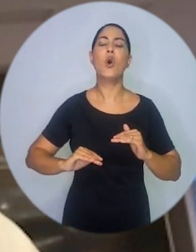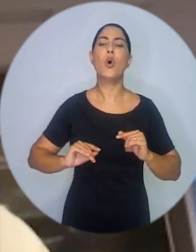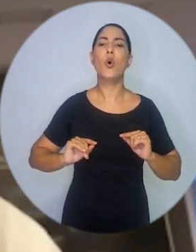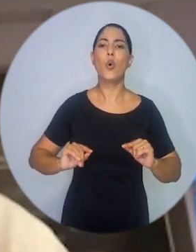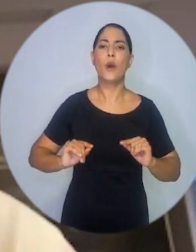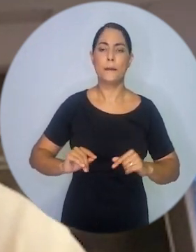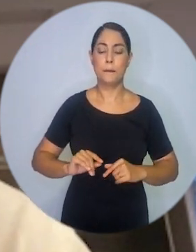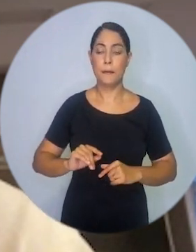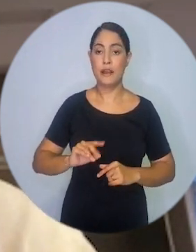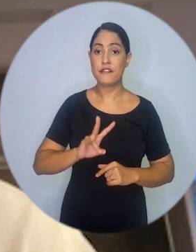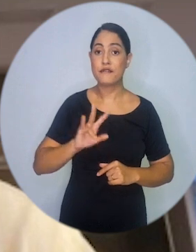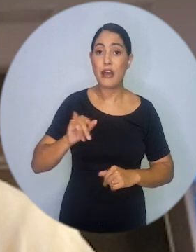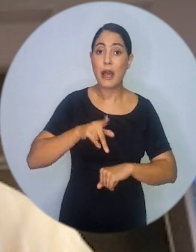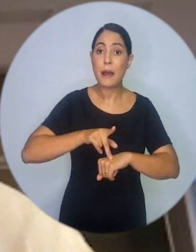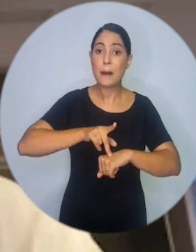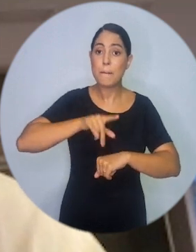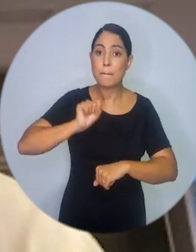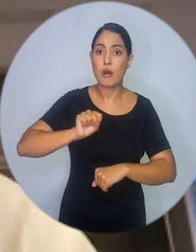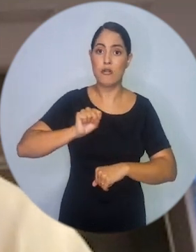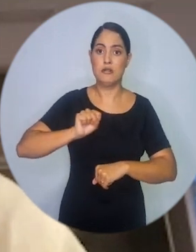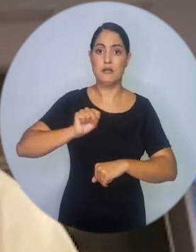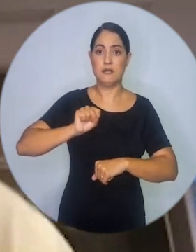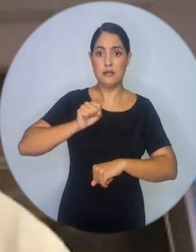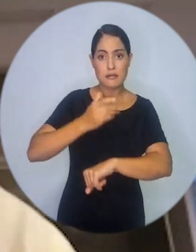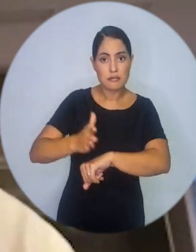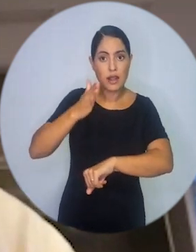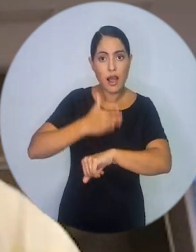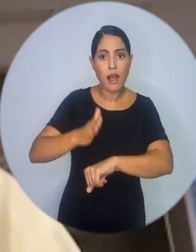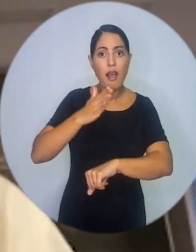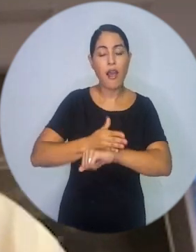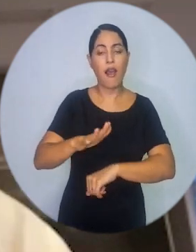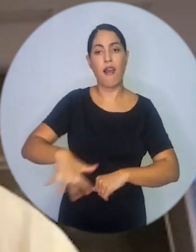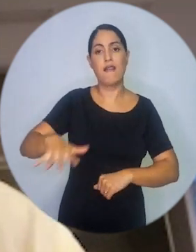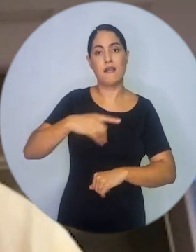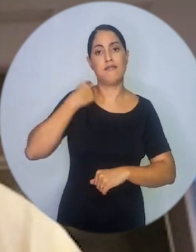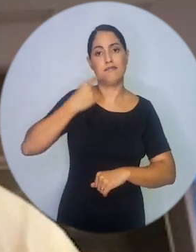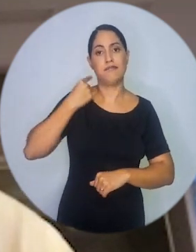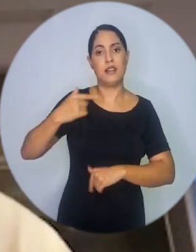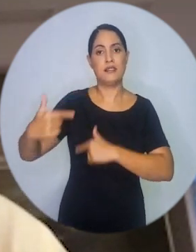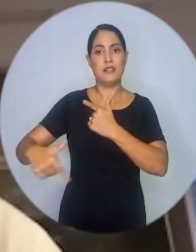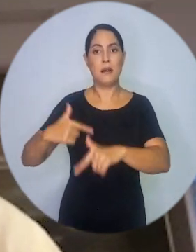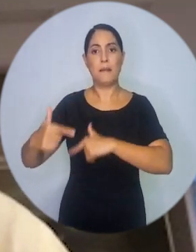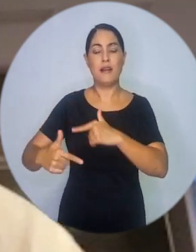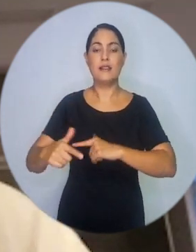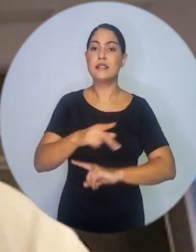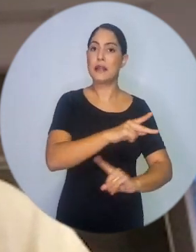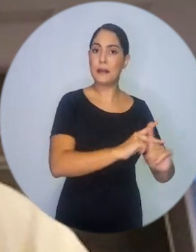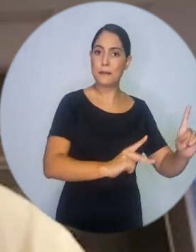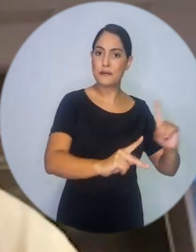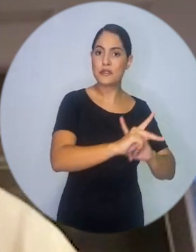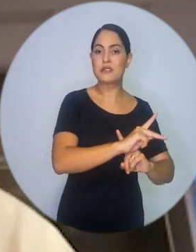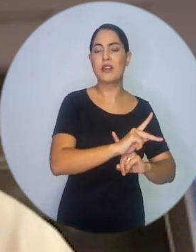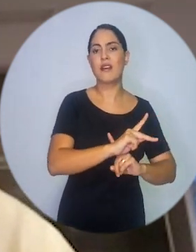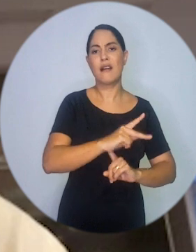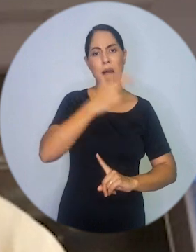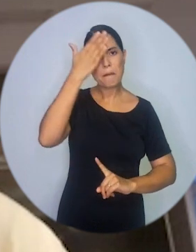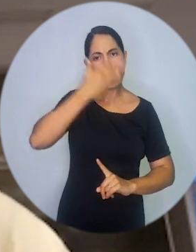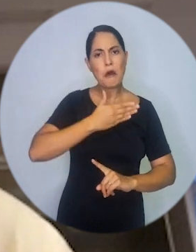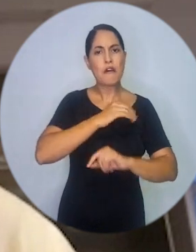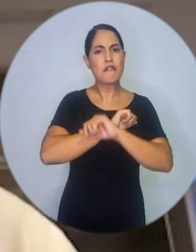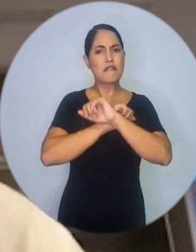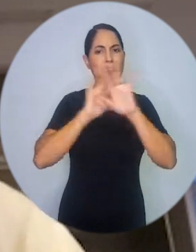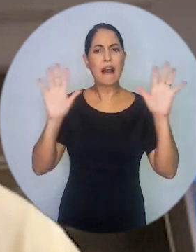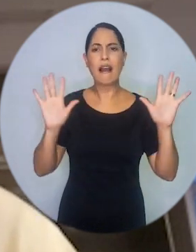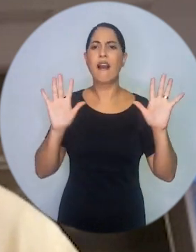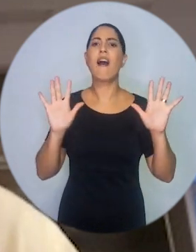uma pós-graduação voltada para a prática da advocacia trabalhista e previdenciária.